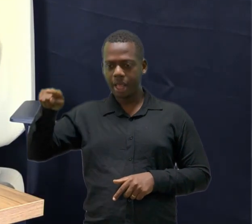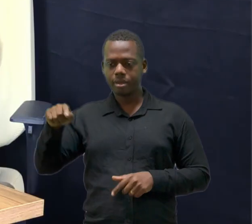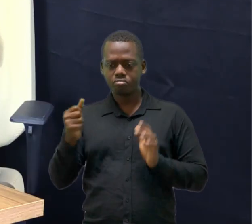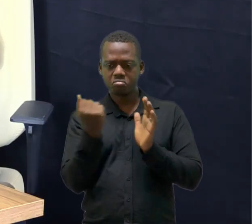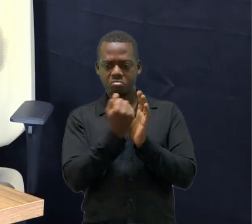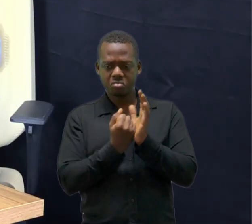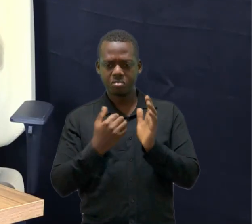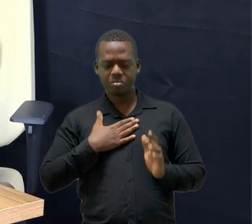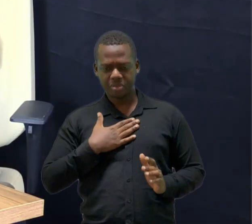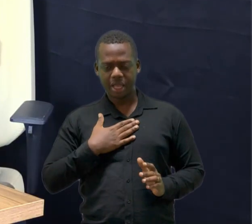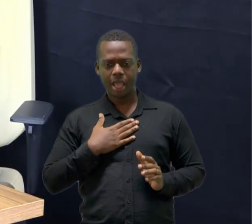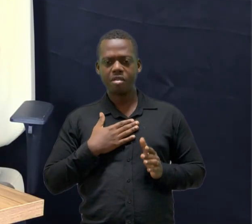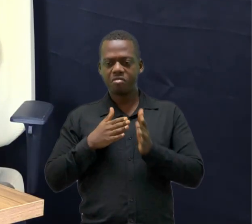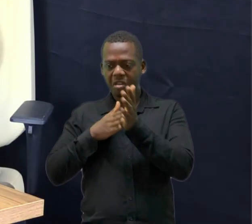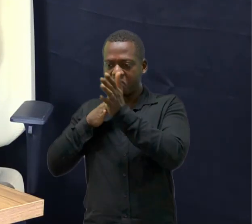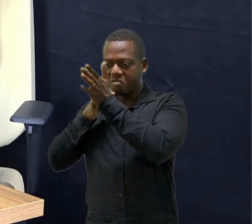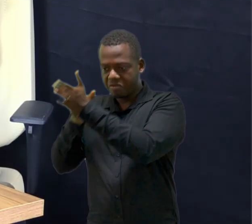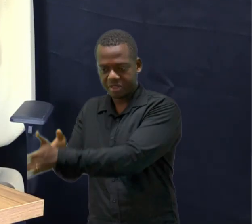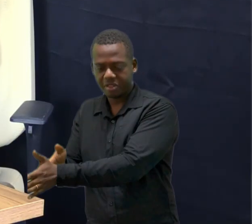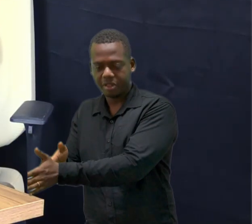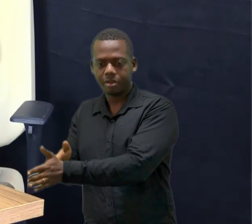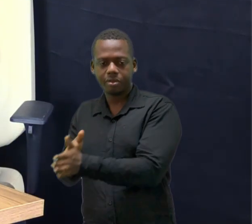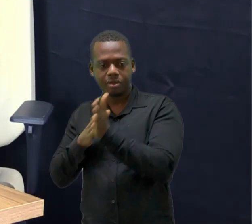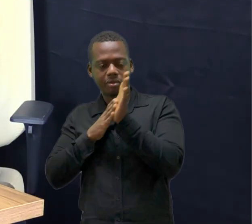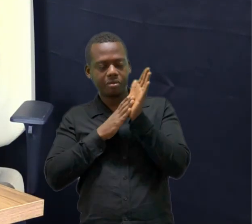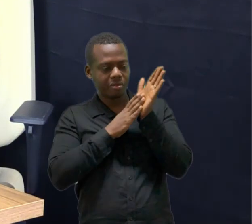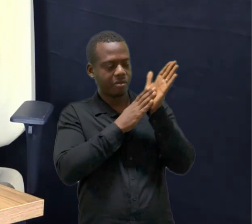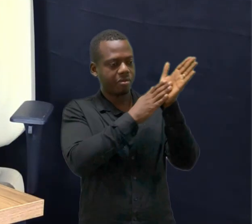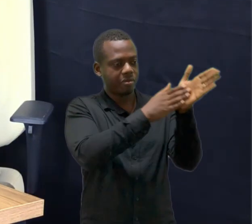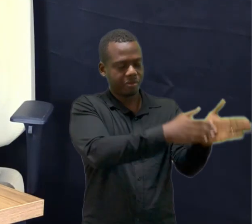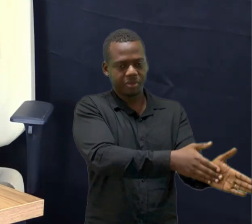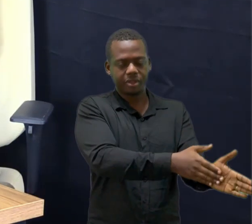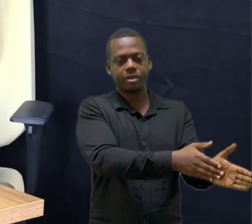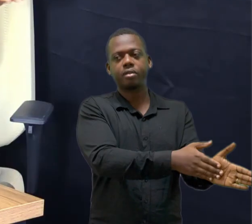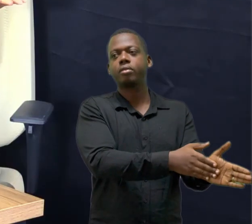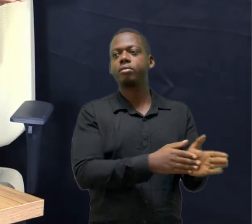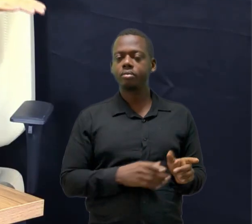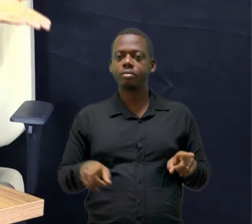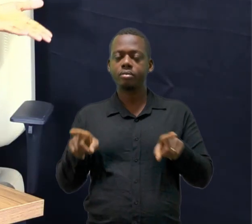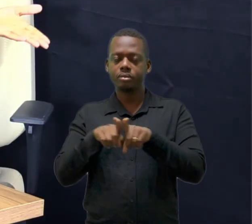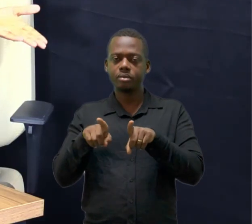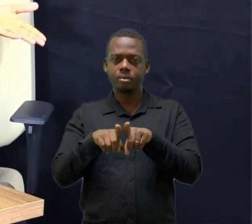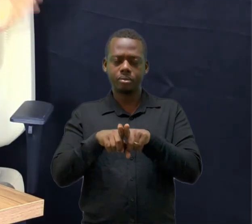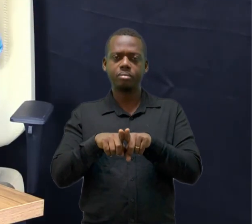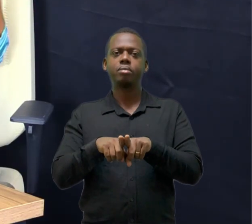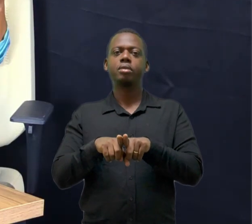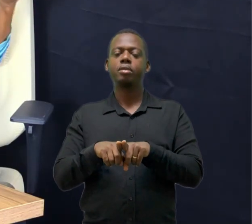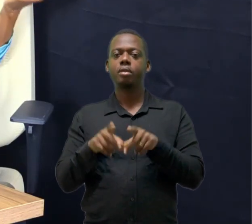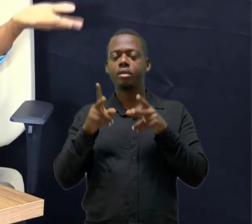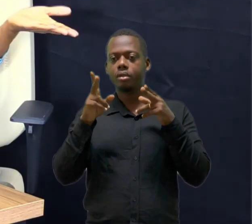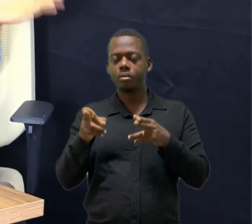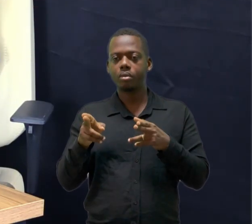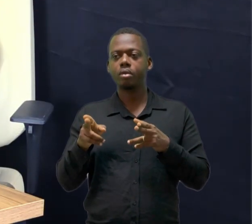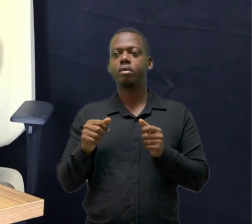interpretar. A fidelidade que eu sou com Rebeca, que é da Umbanda, eu sou também com Laina, que é pentecostal, que é de uma